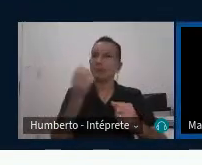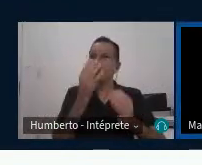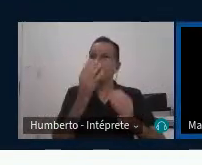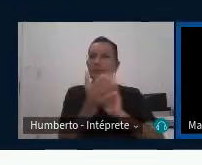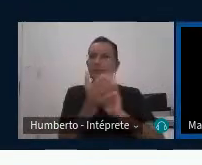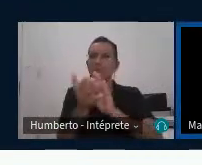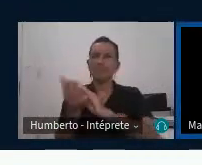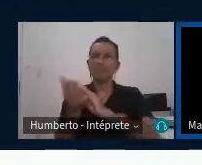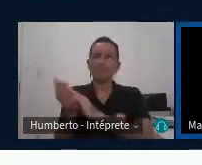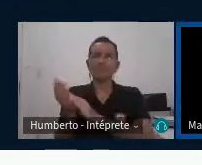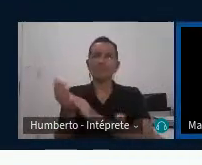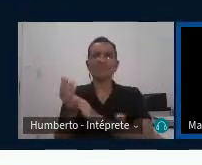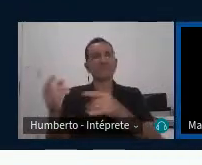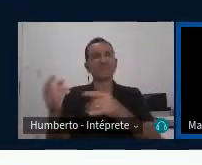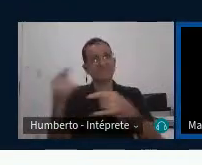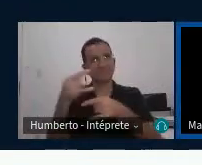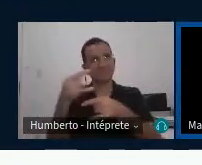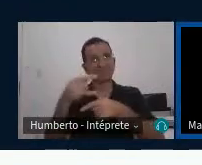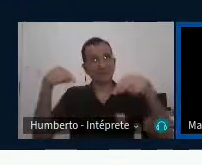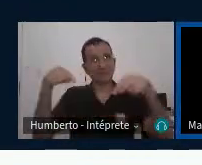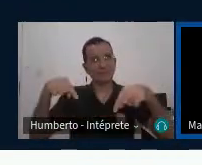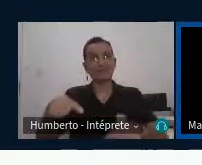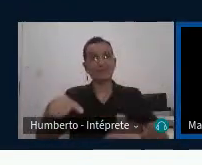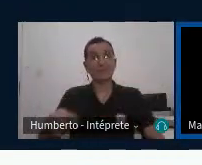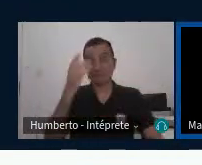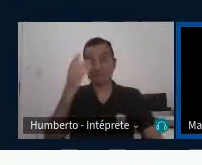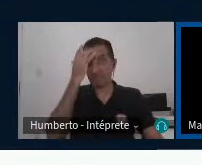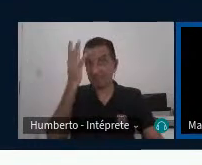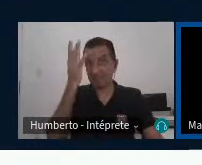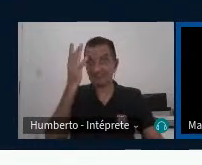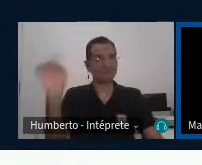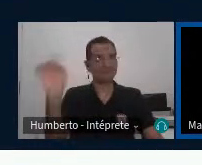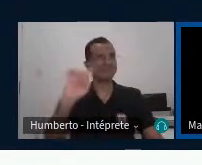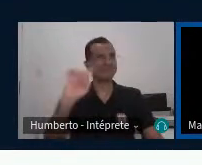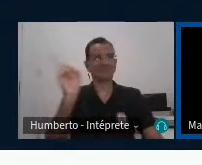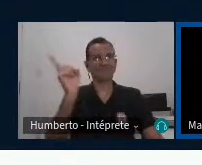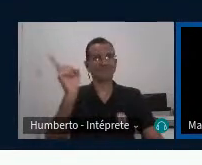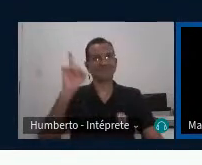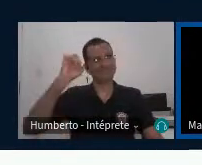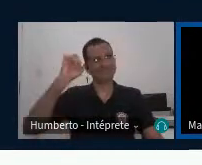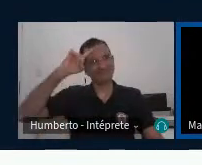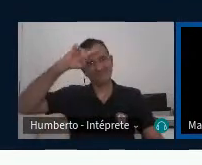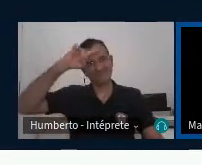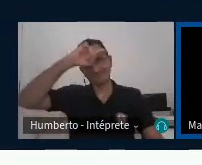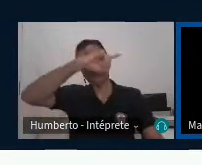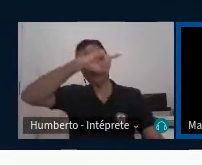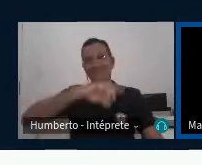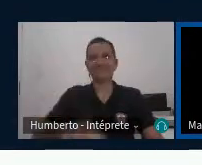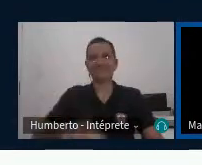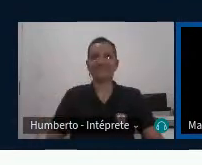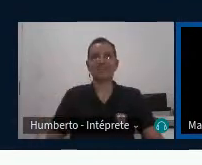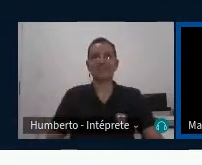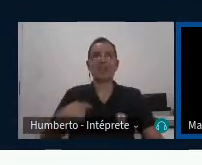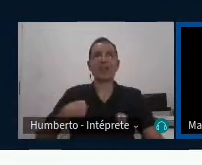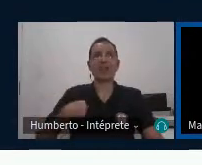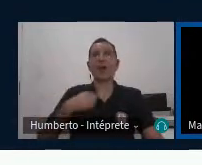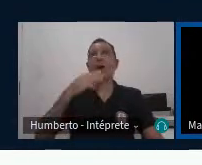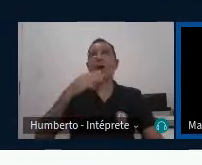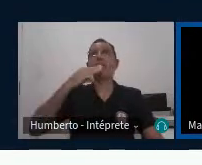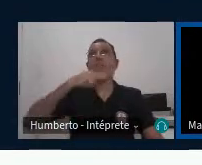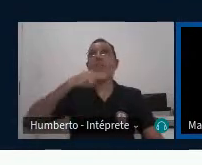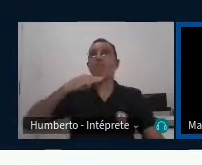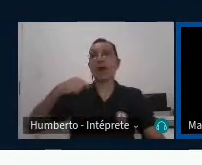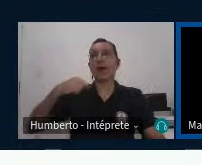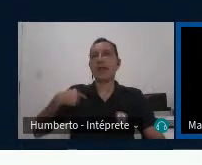porque fazer uma live não é algo fácil. Estar aqui é como já dizia a manhinha, colocar a cara a tapa para todo mundo